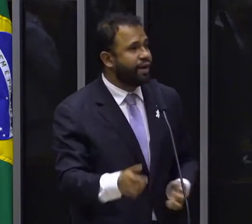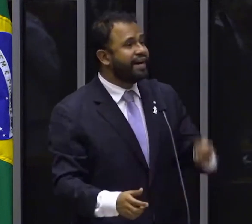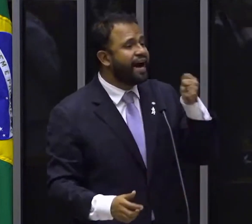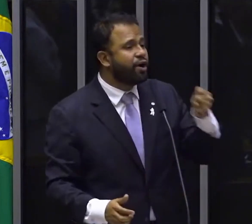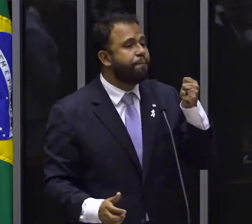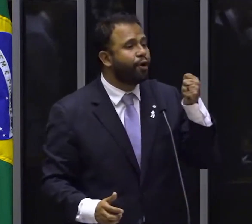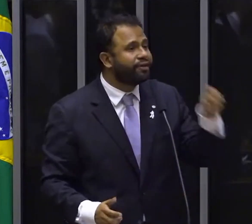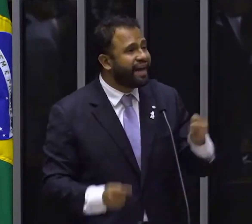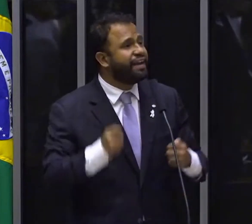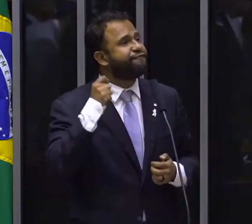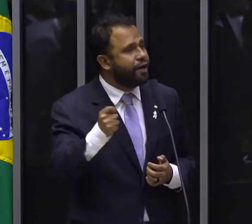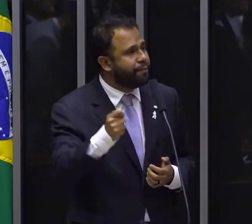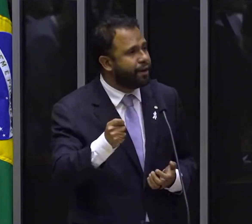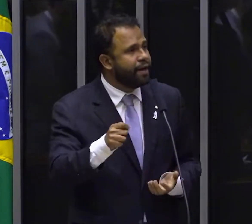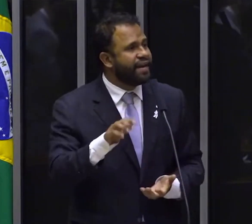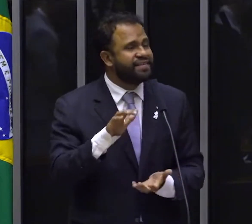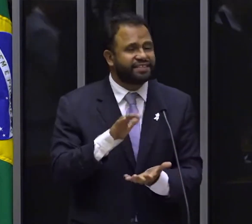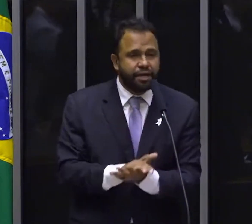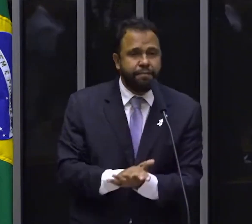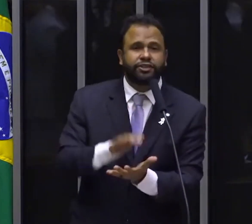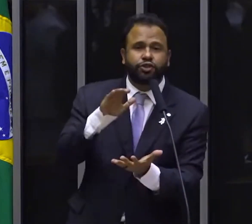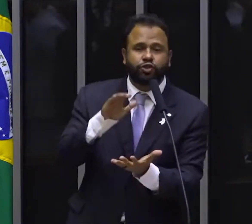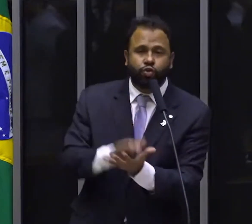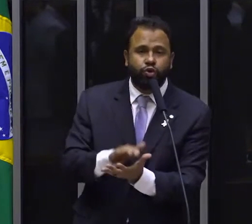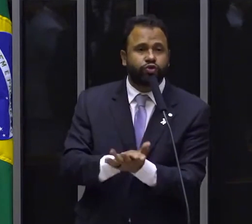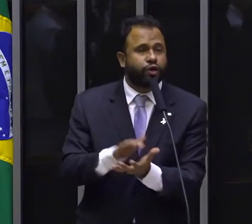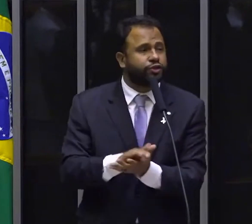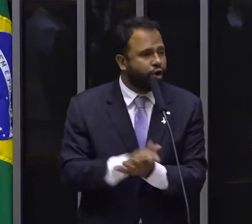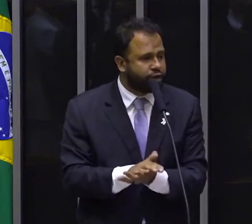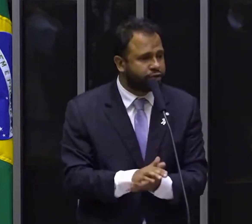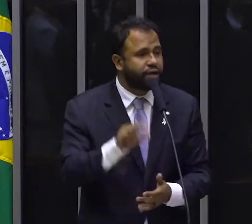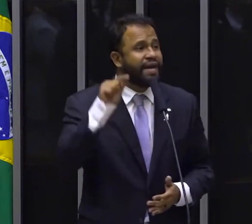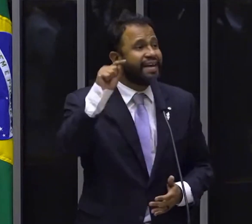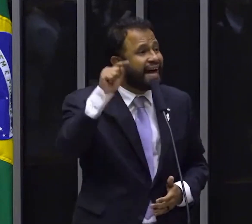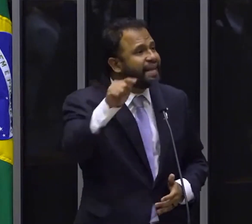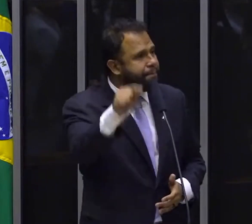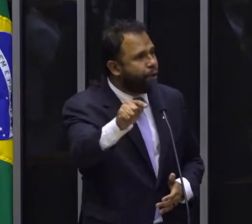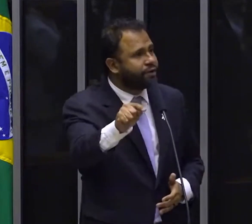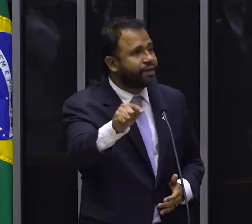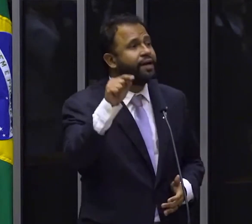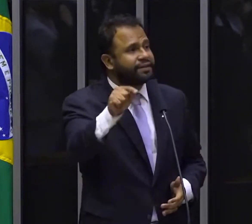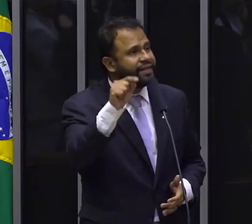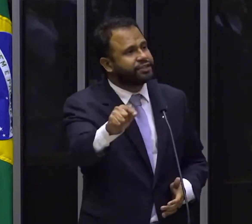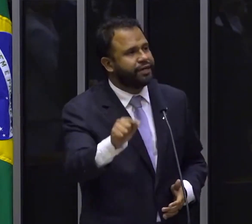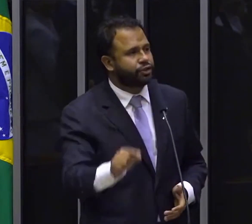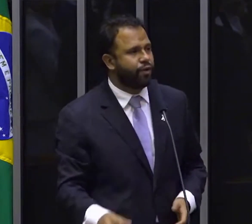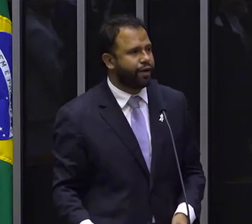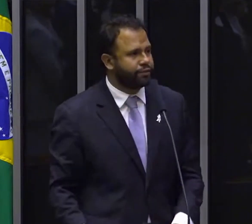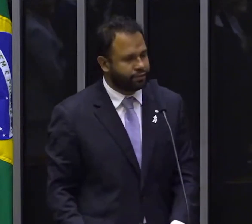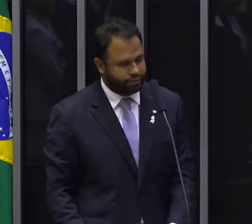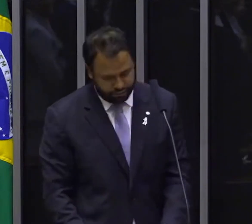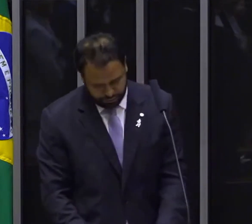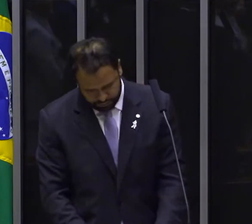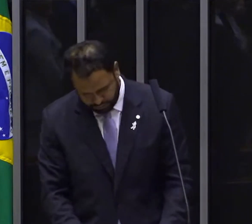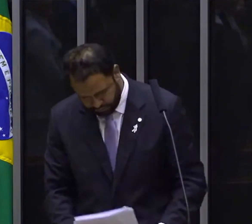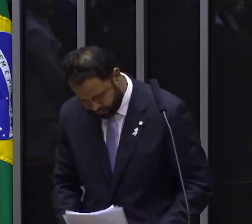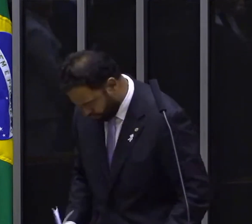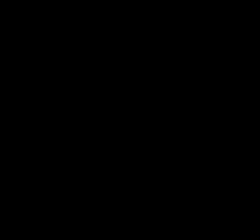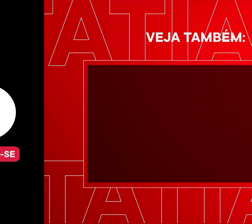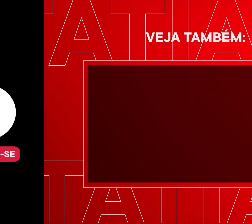lucram, ganham poder e fama em cima de discursos odiosos. E lá na ponta tem gente morrendo.